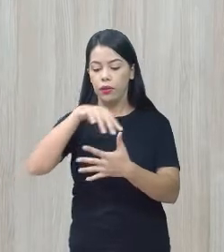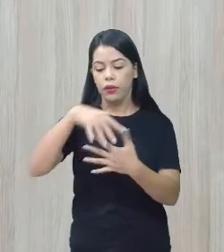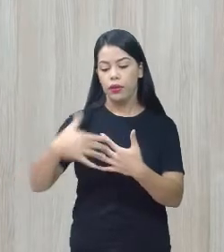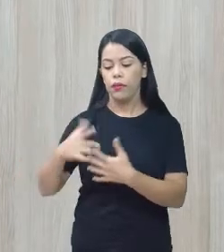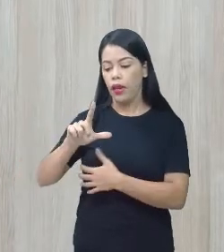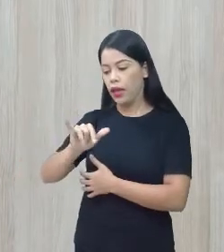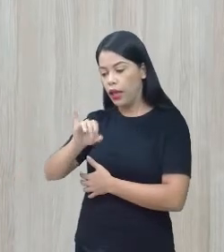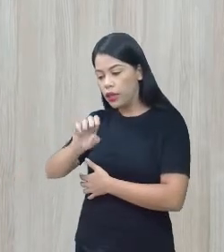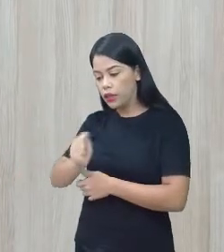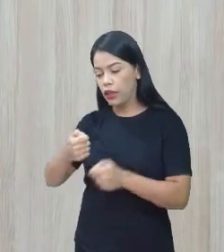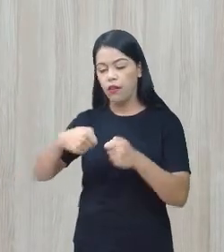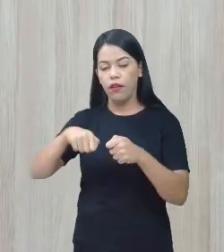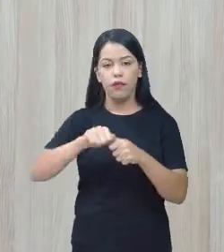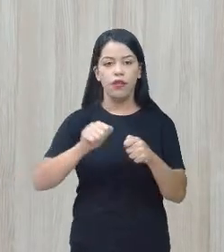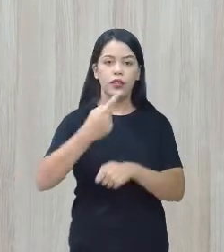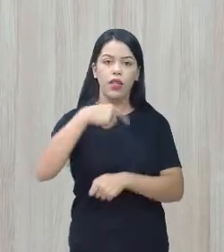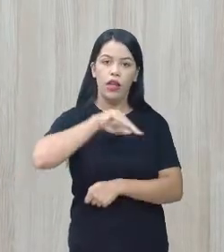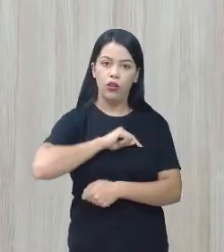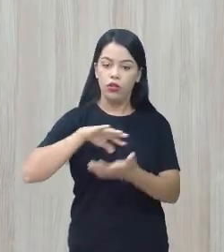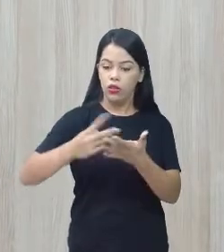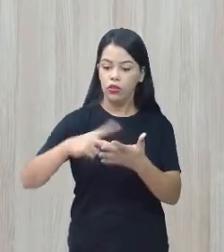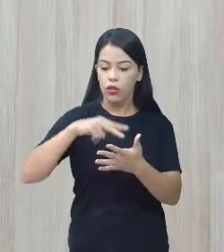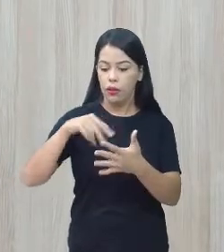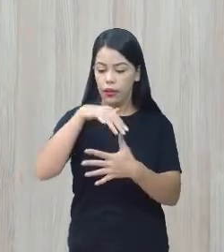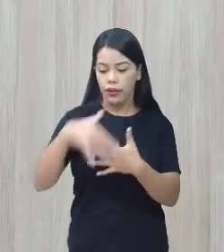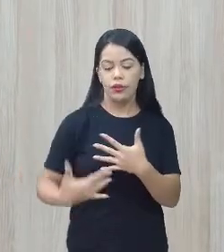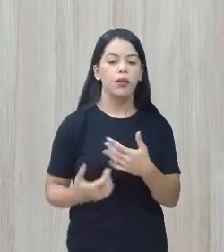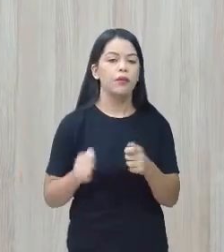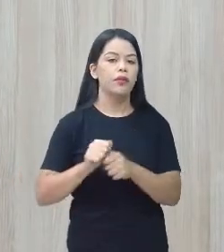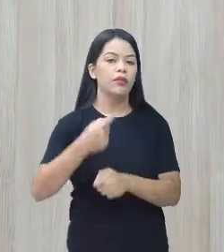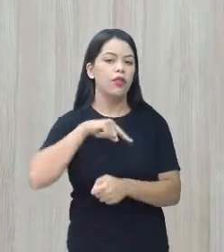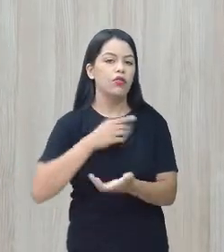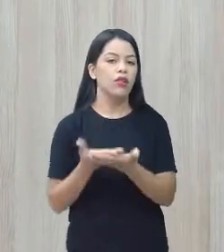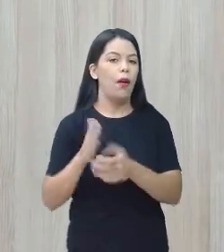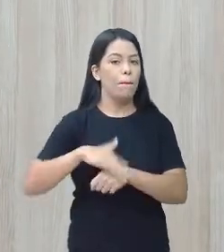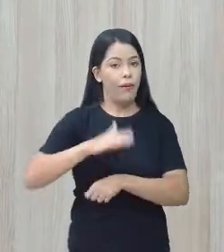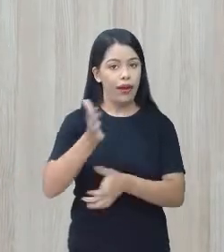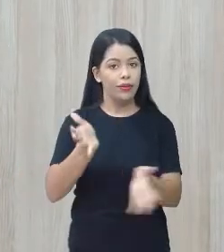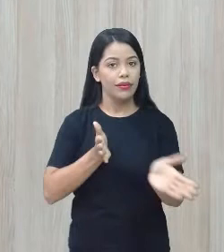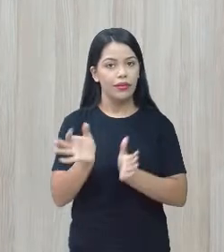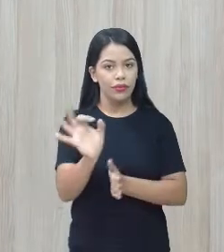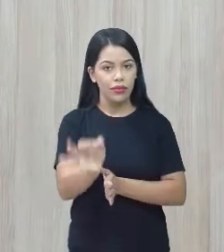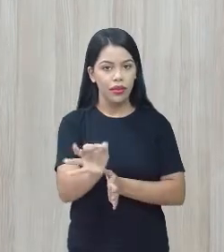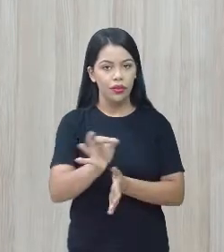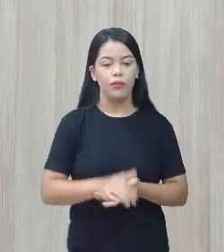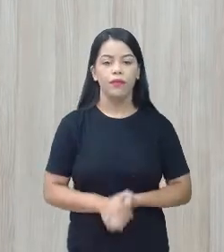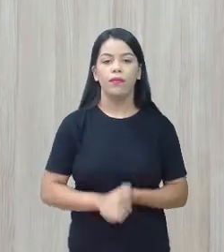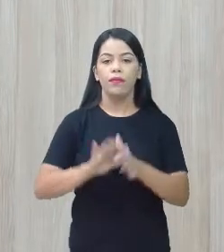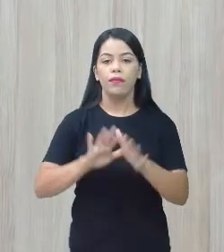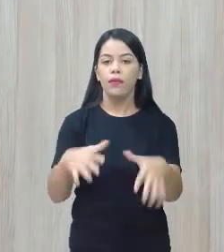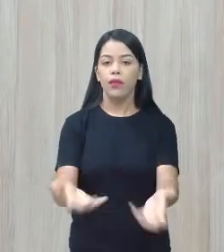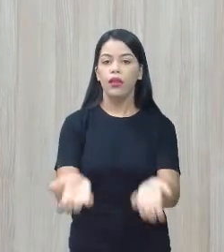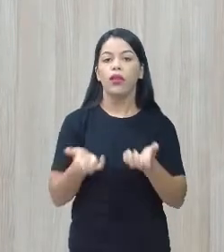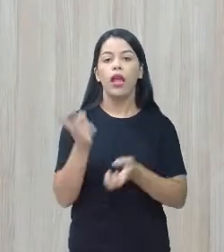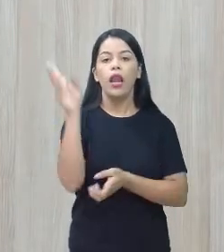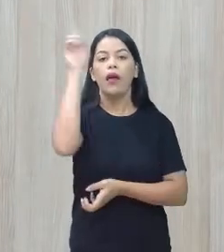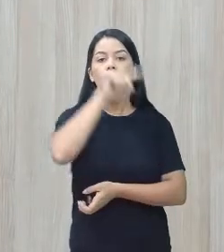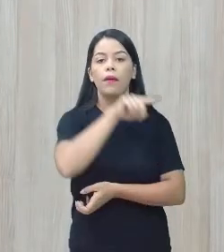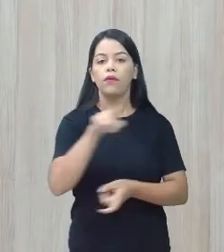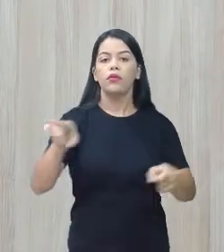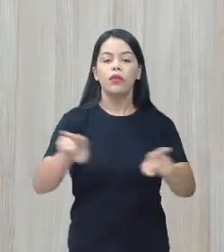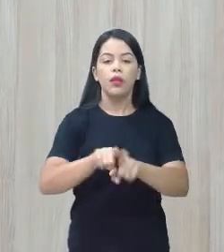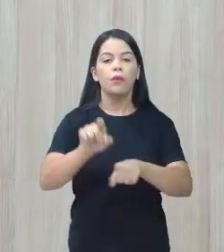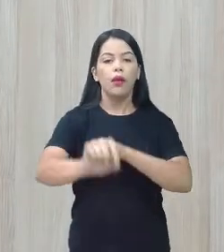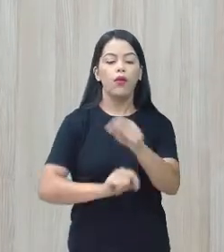tradução para Libras, o que torna a nossa aula muito mais acessível, não é mesmo? Queria lembrá-los também